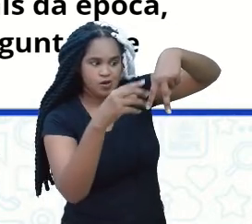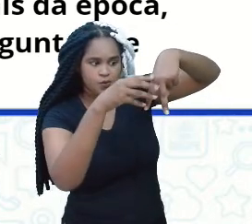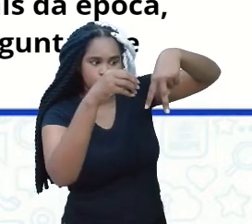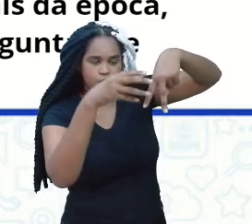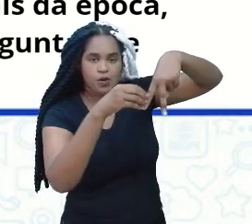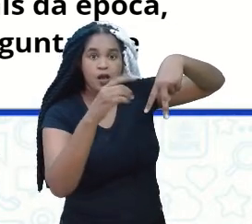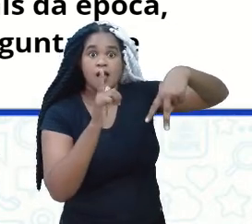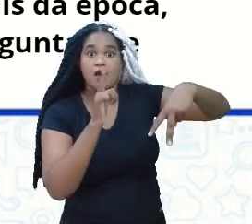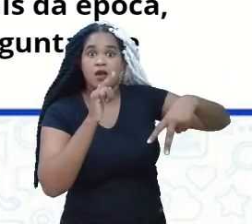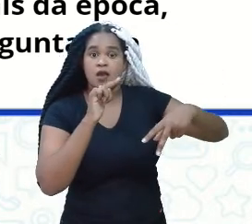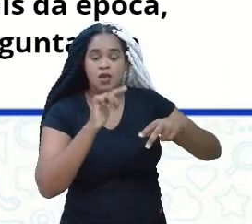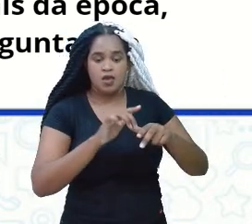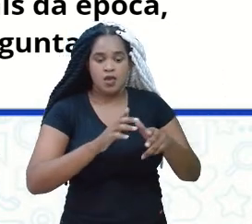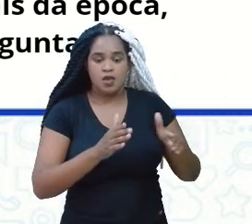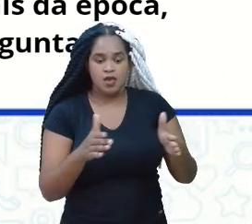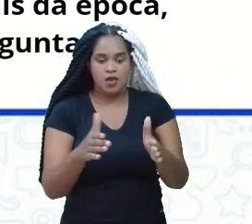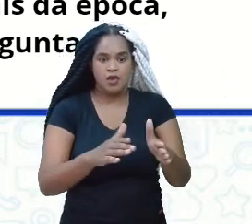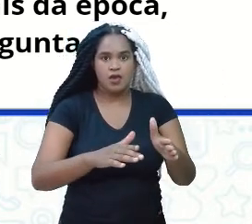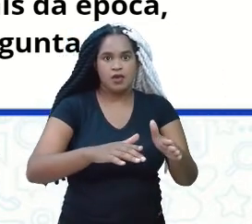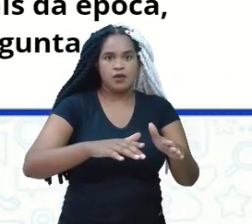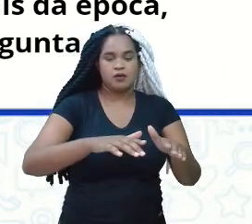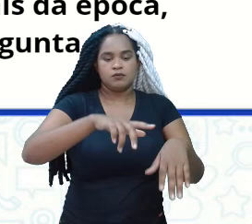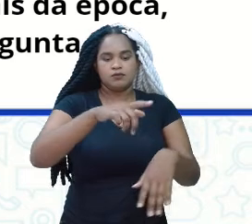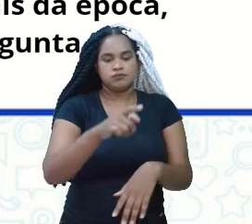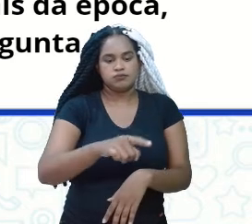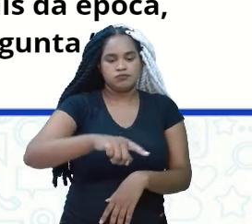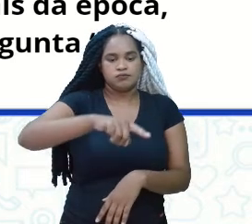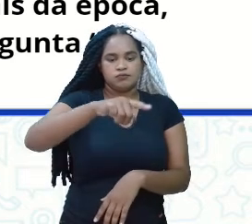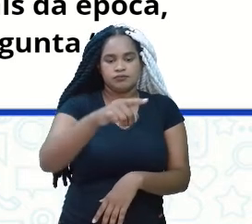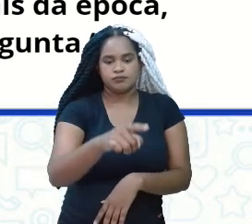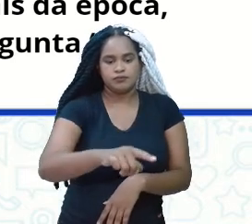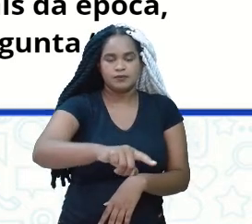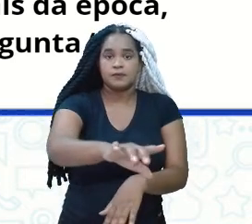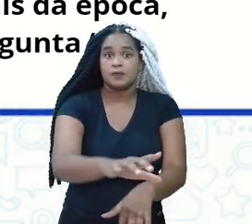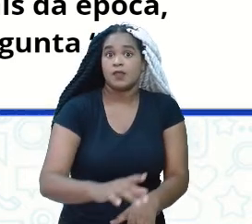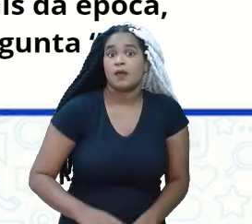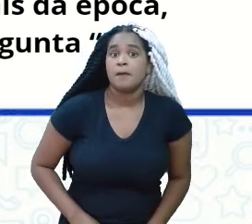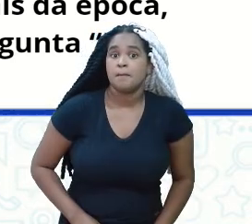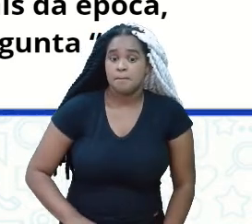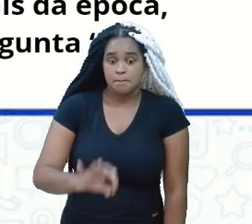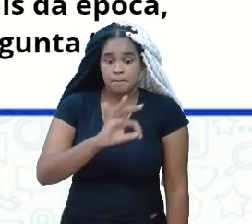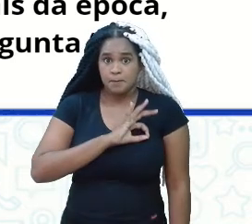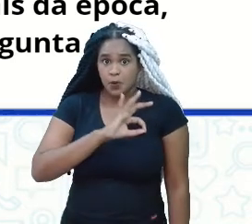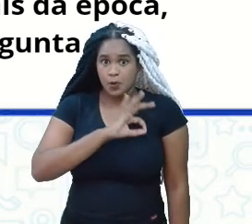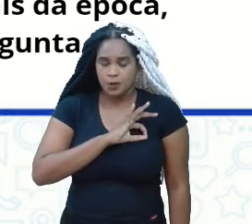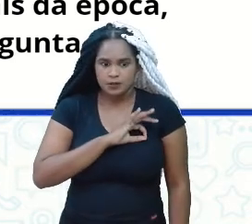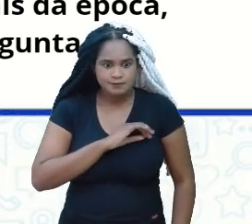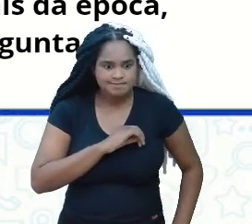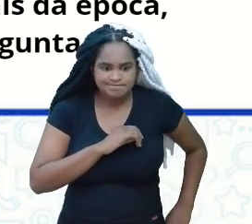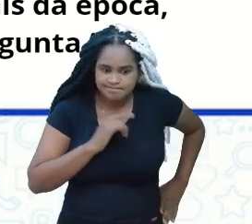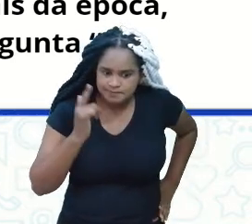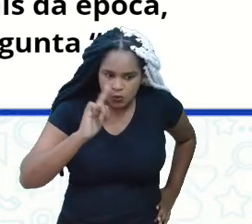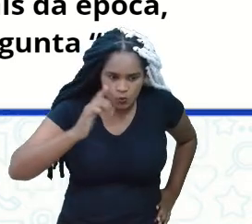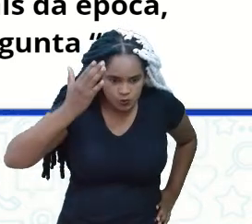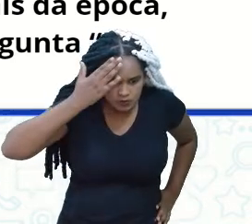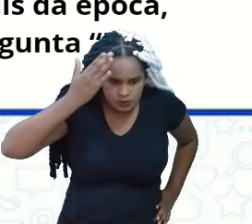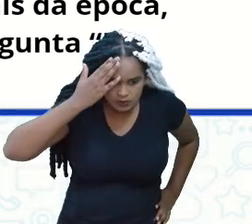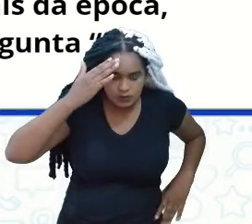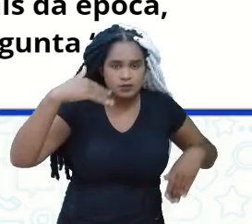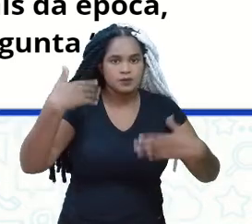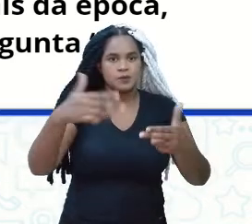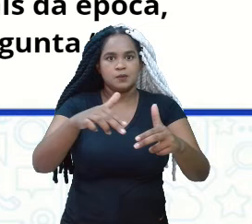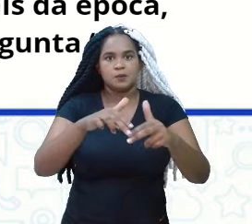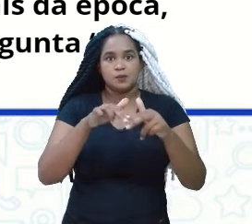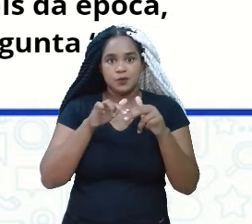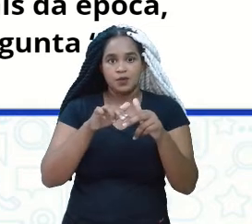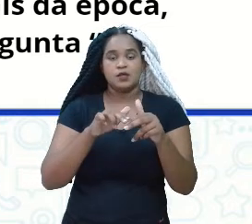polícia, na época, não conseguiu solucionar o caso e deu vazão à mirabolante imaginação dos